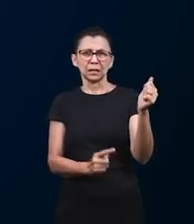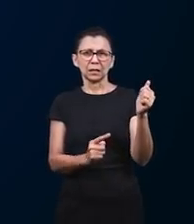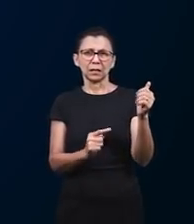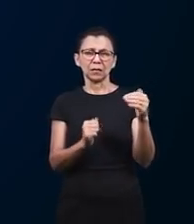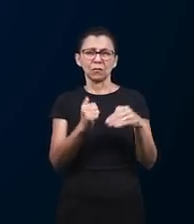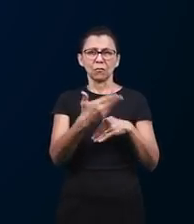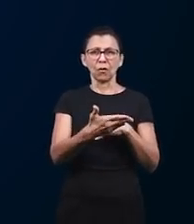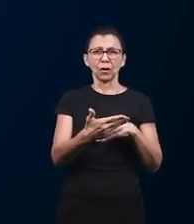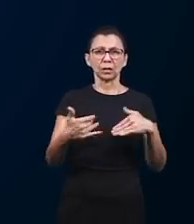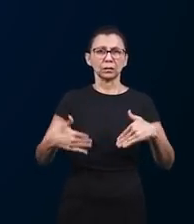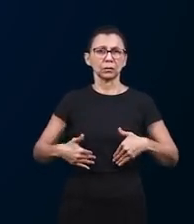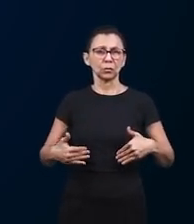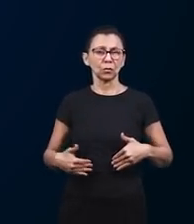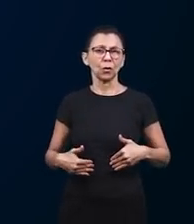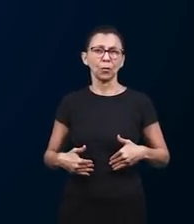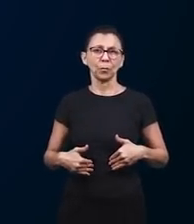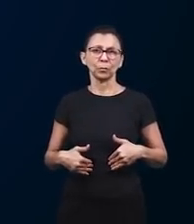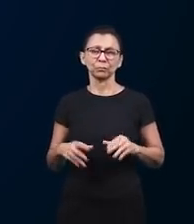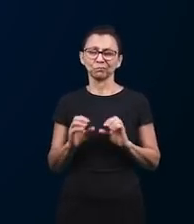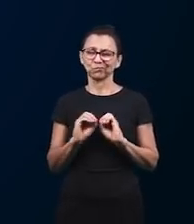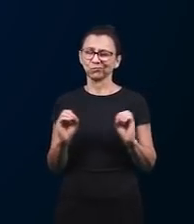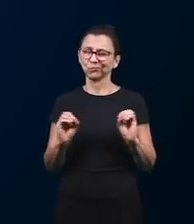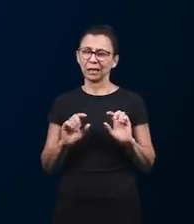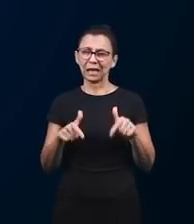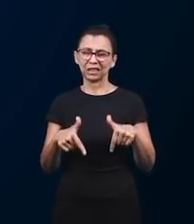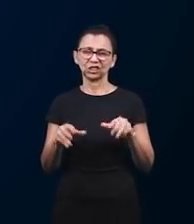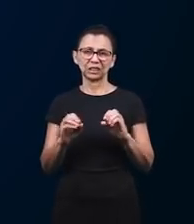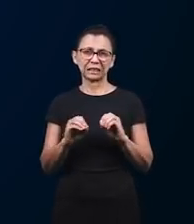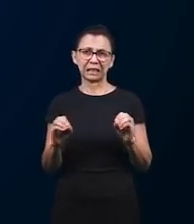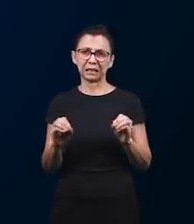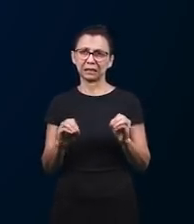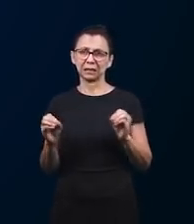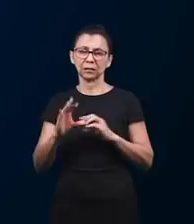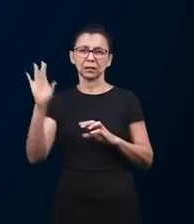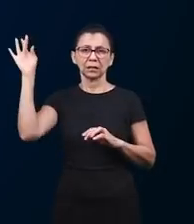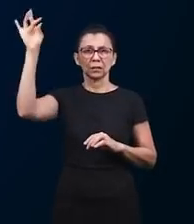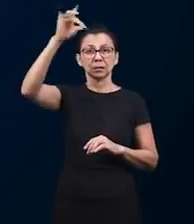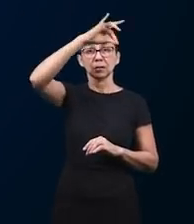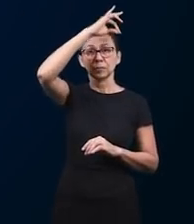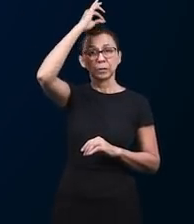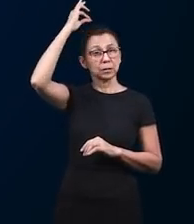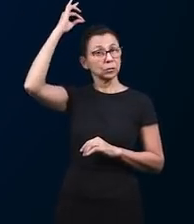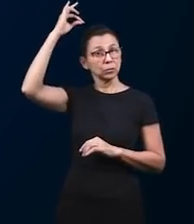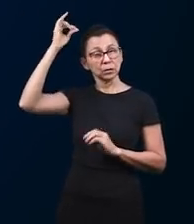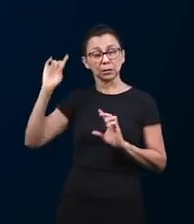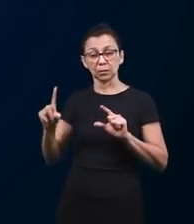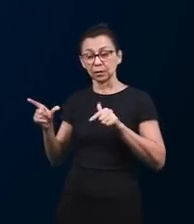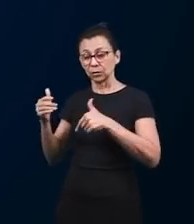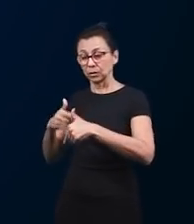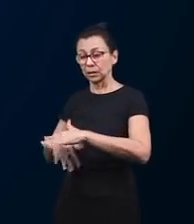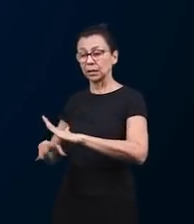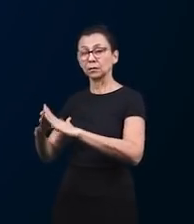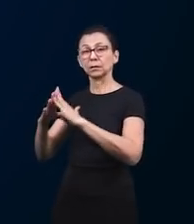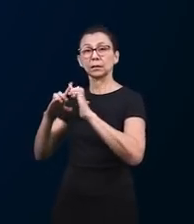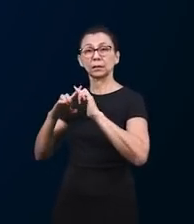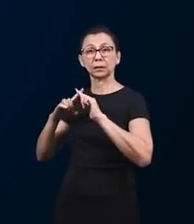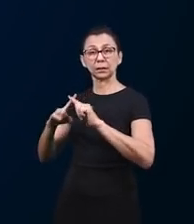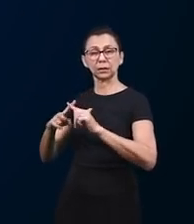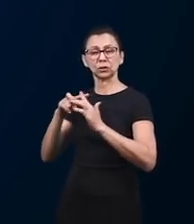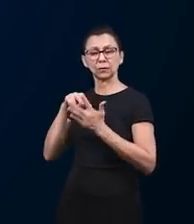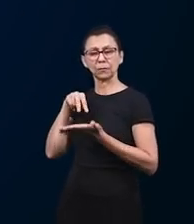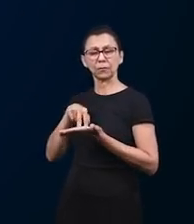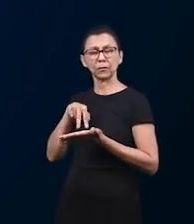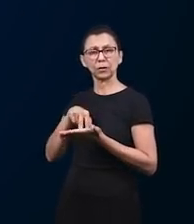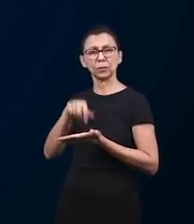corpo. O Espírito Santo opera no corpo, na igreja, e a igreja está firmada na palavra que é Jesus. Assim também não há